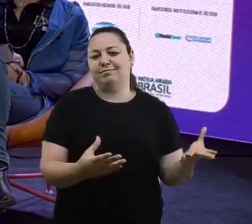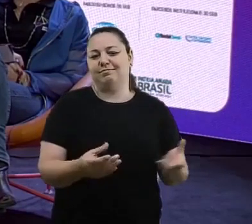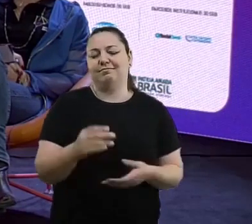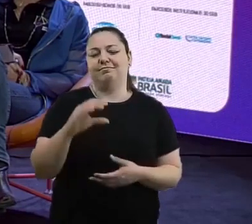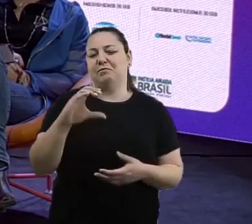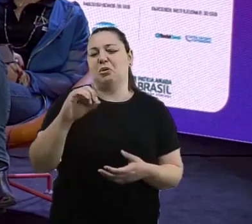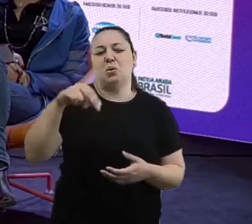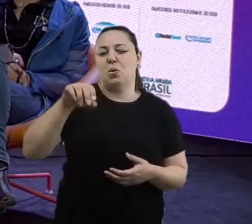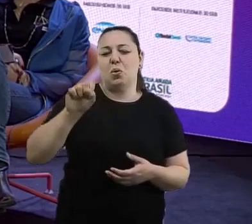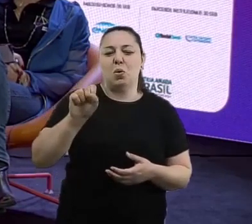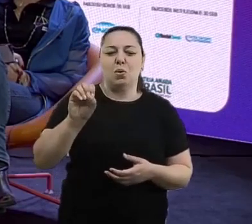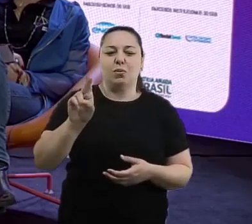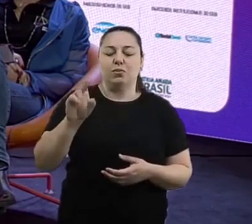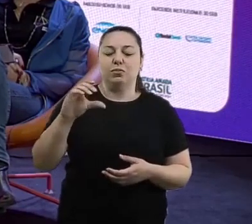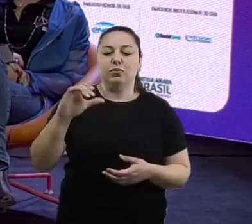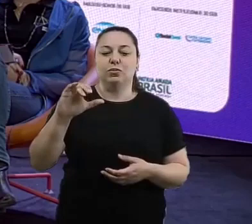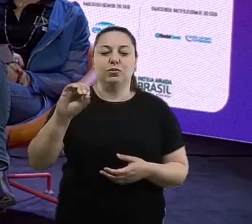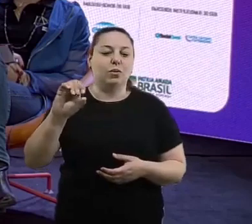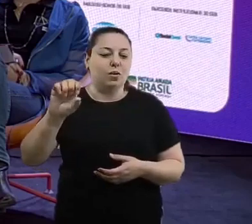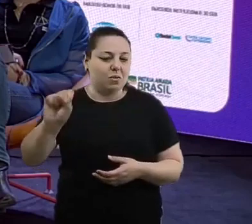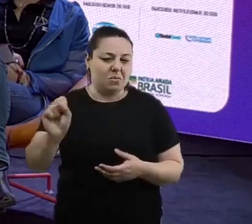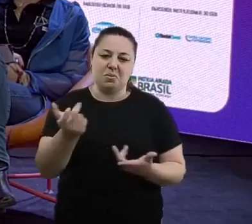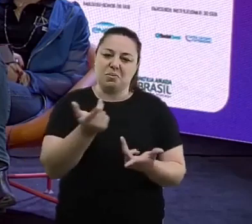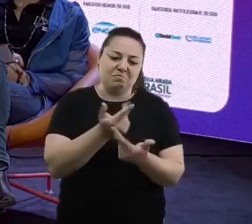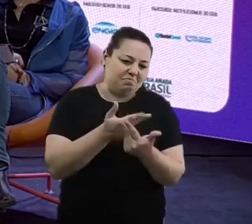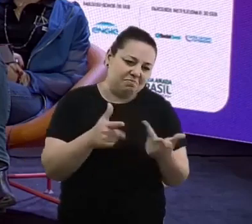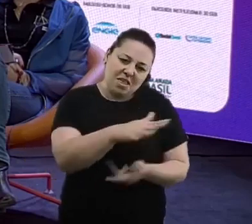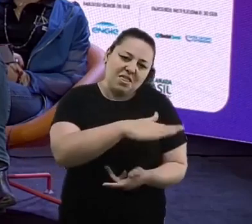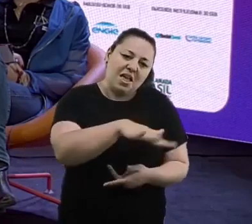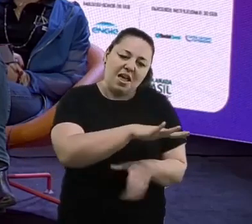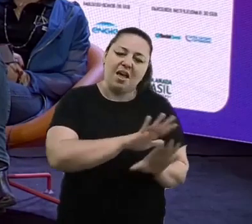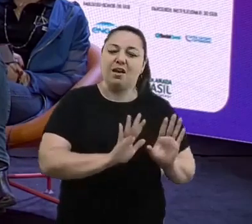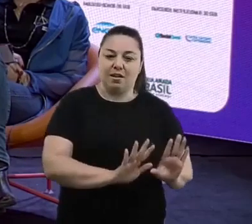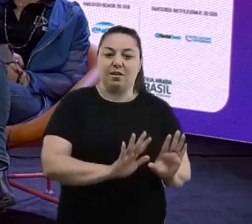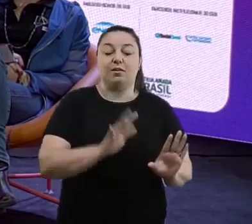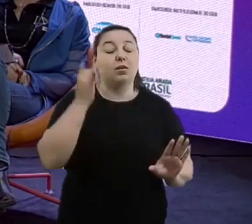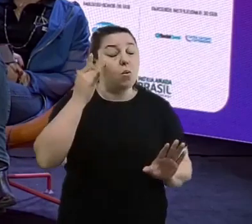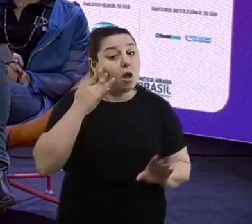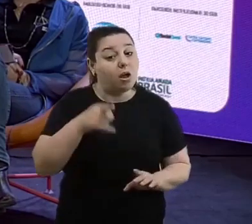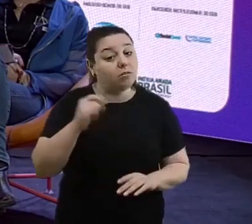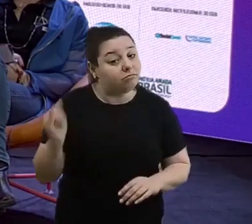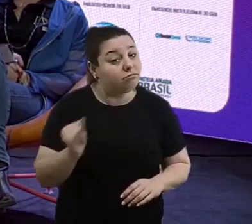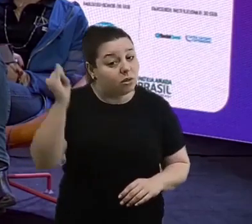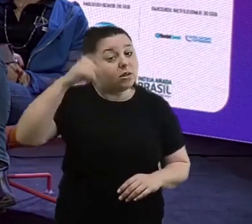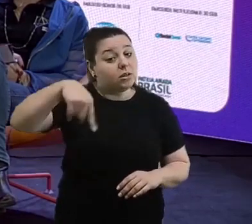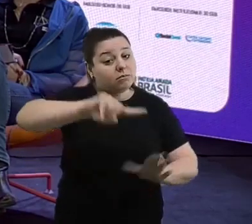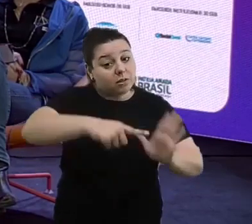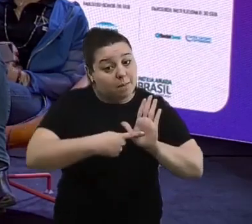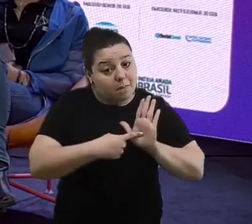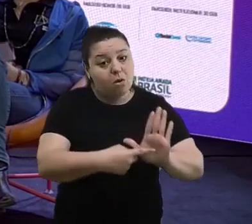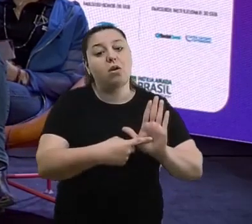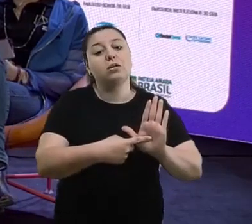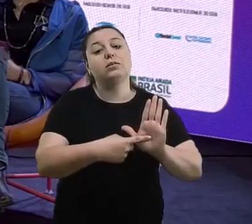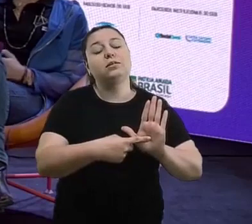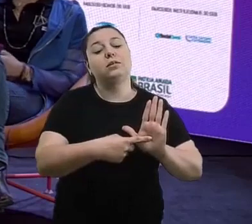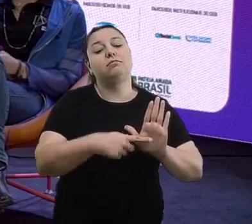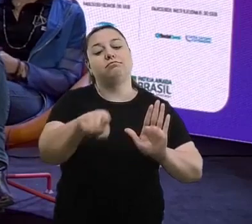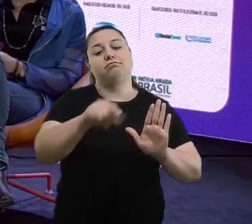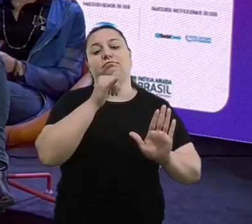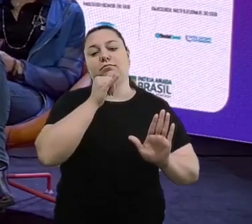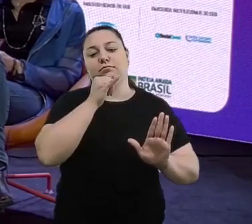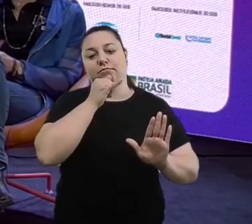previsão de 272 mil animais abatidos. E, subsequentemente, estabelecemos os valores de novembro e dezembro. Né, na